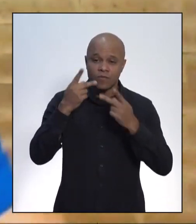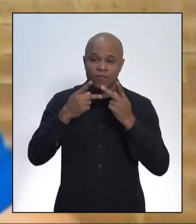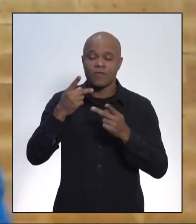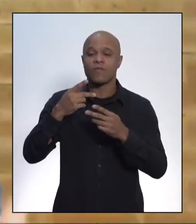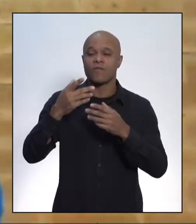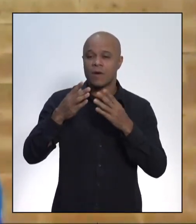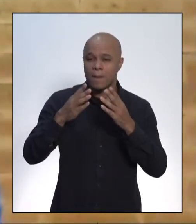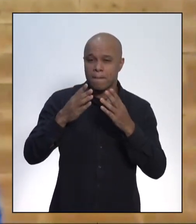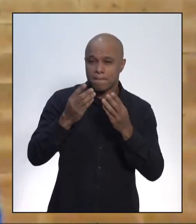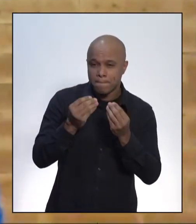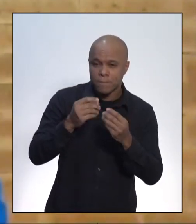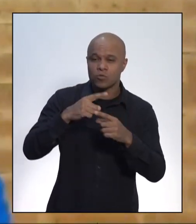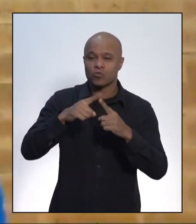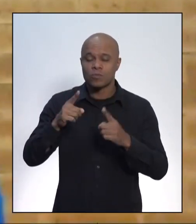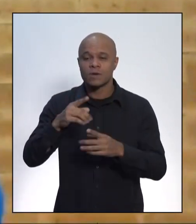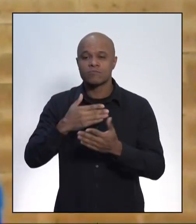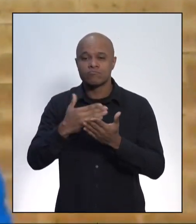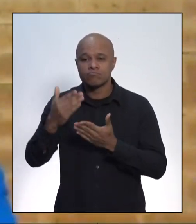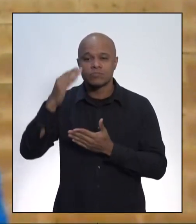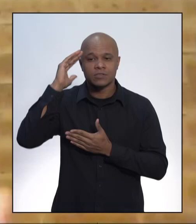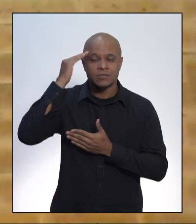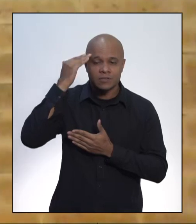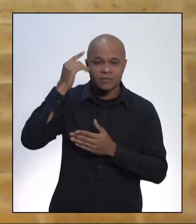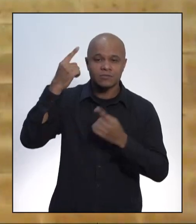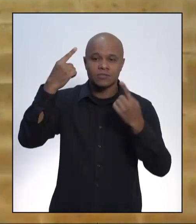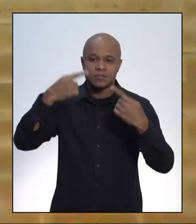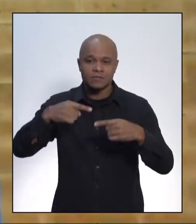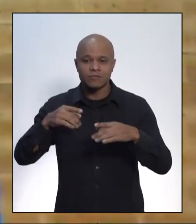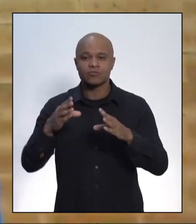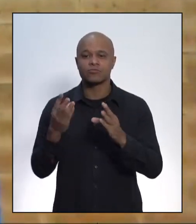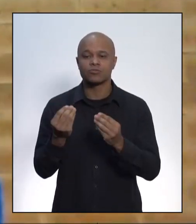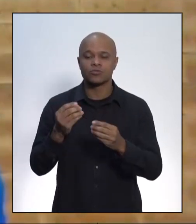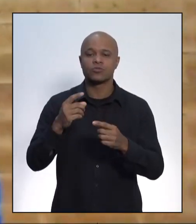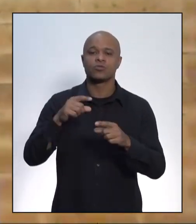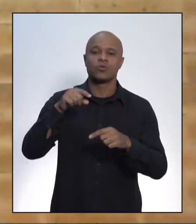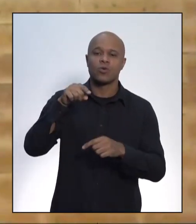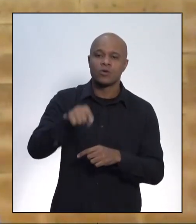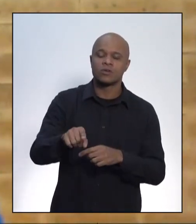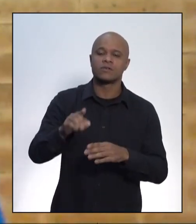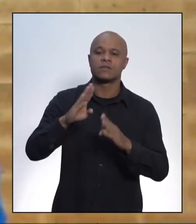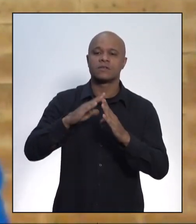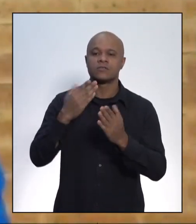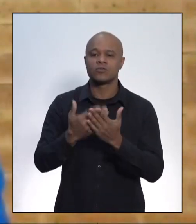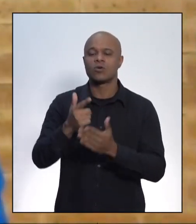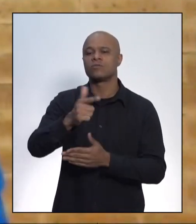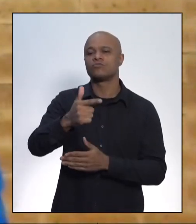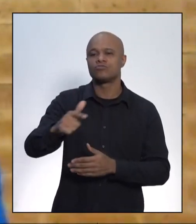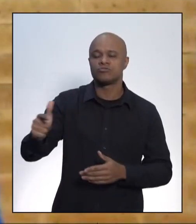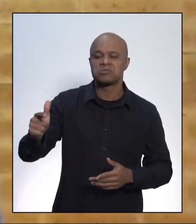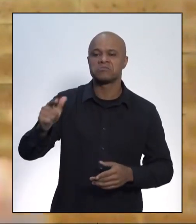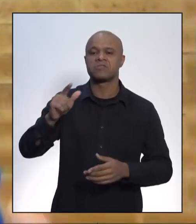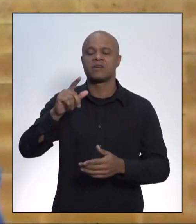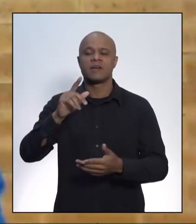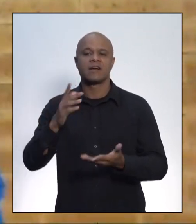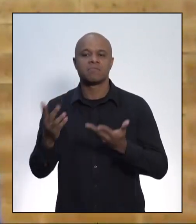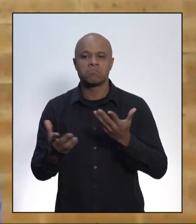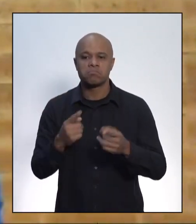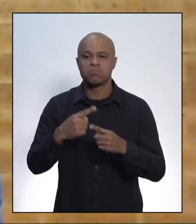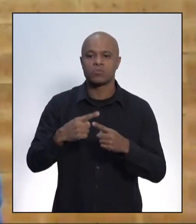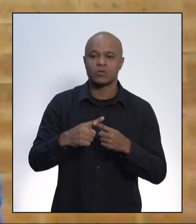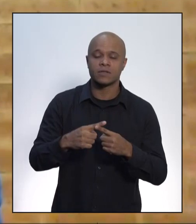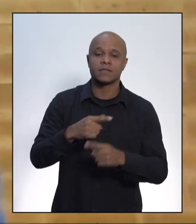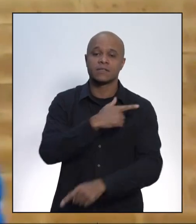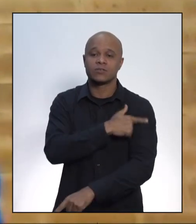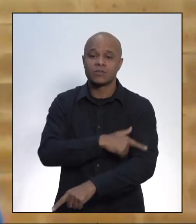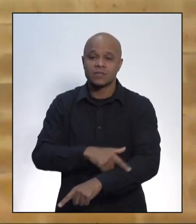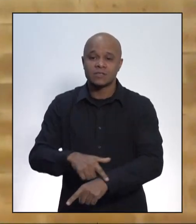eu comecei a entender que, né, que viriam muitos desafios. O desafio de que isso não era uma realidade ainda nas escolas, que a gente ainda tem um mercado de